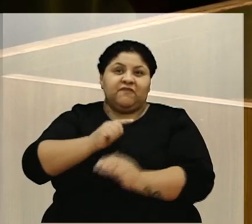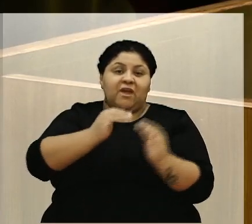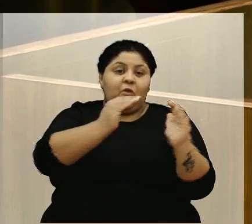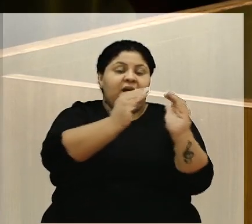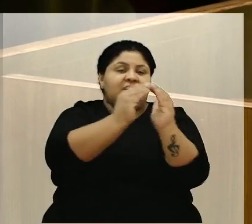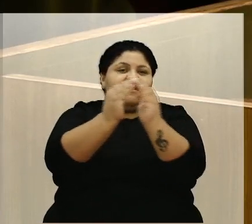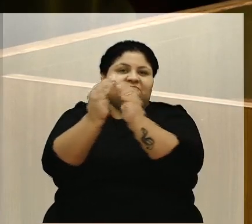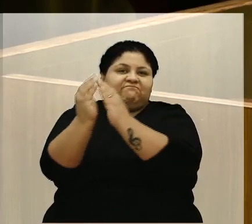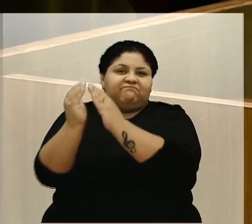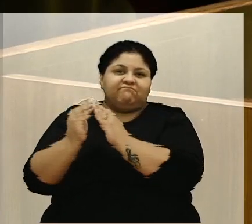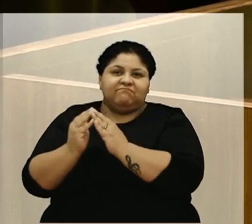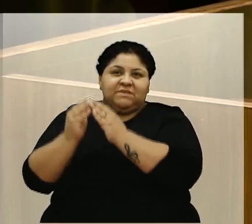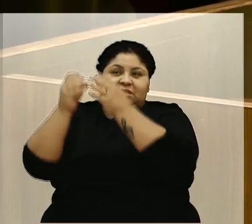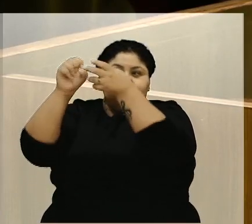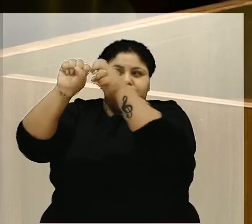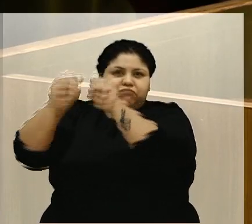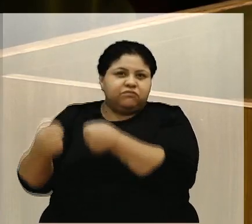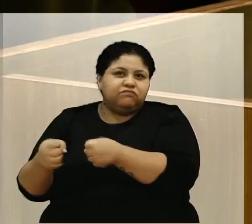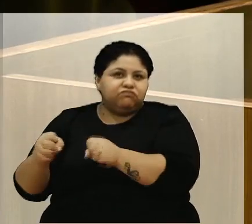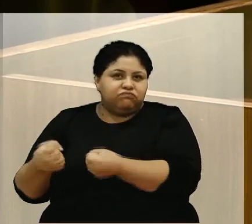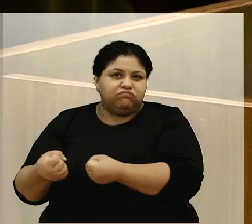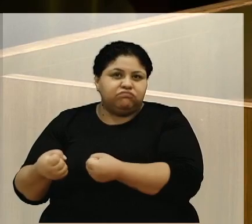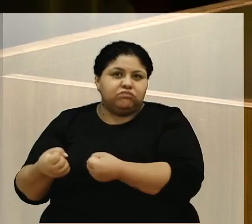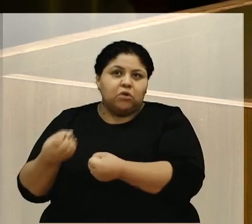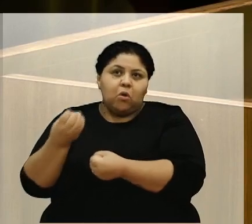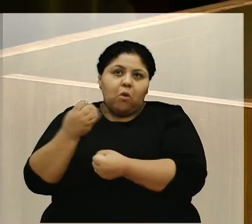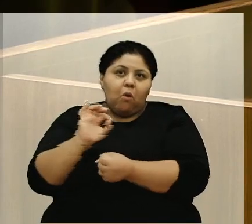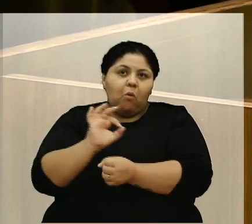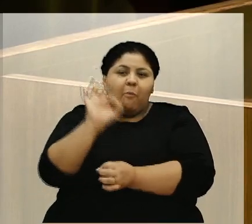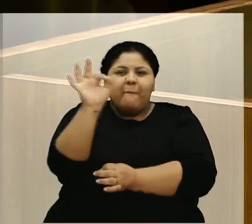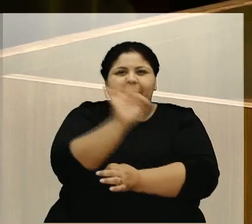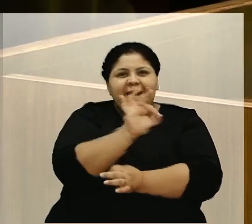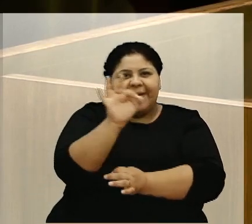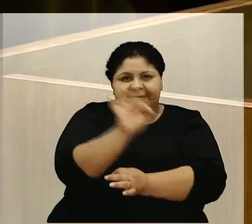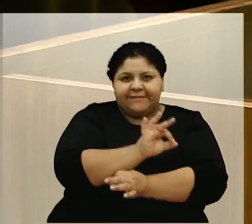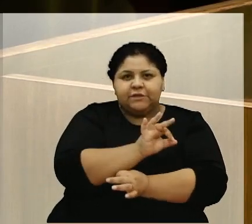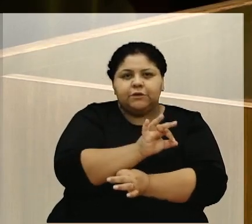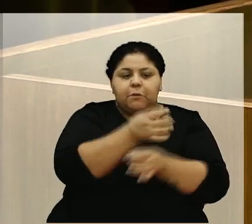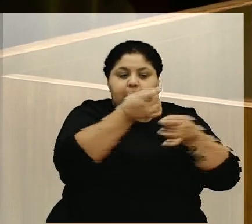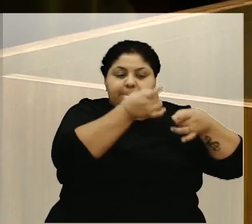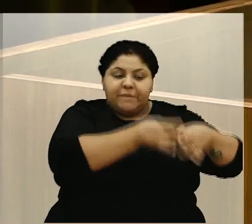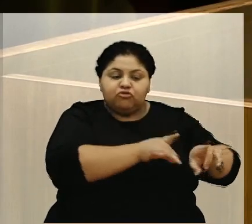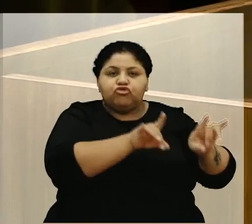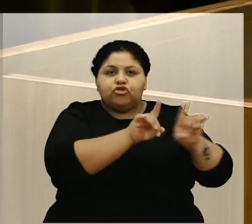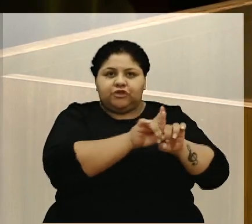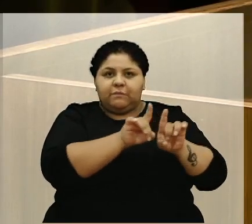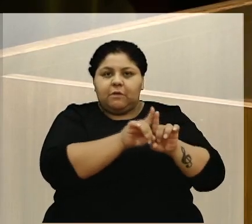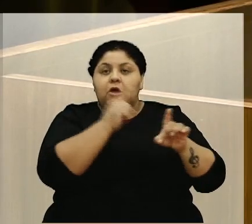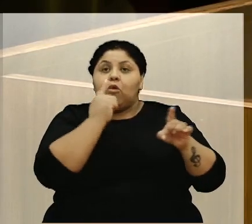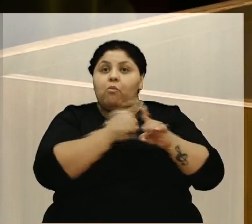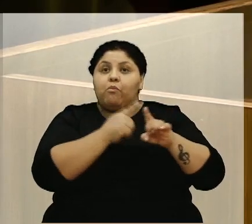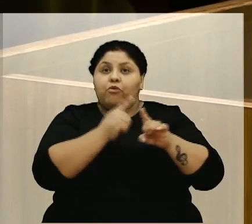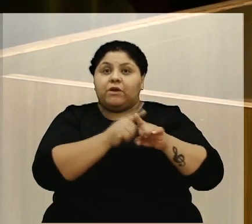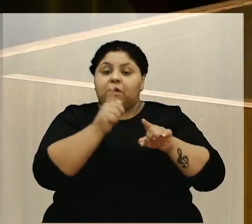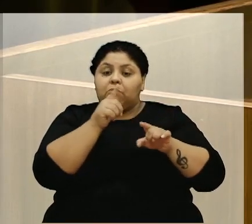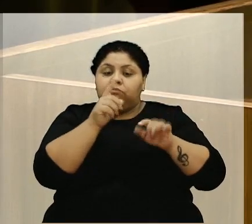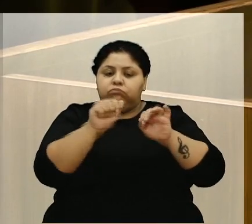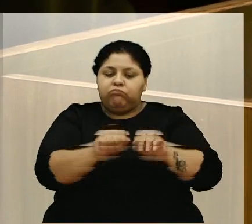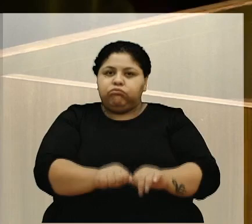casa destruída ou parte de sua casa danificada em função das